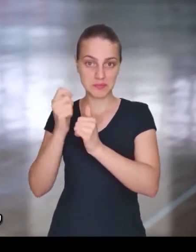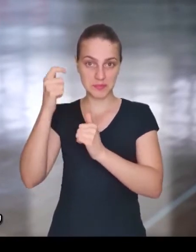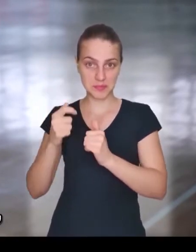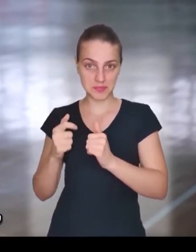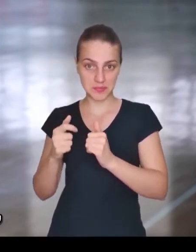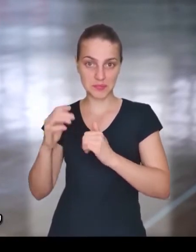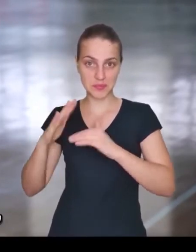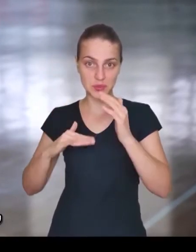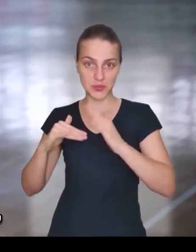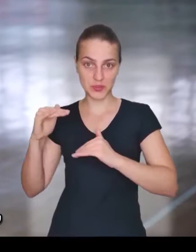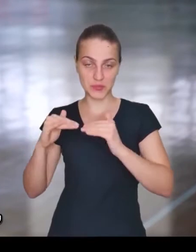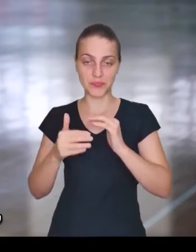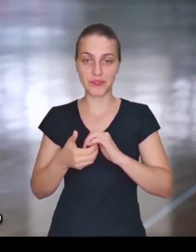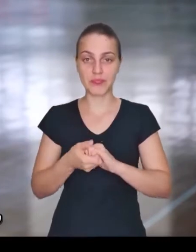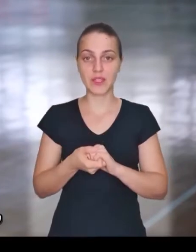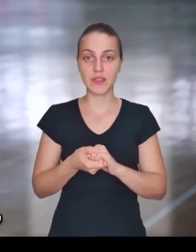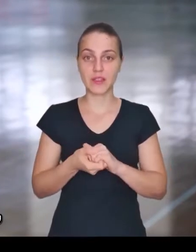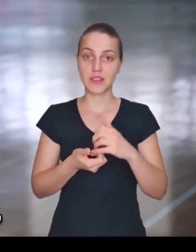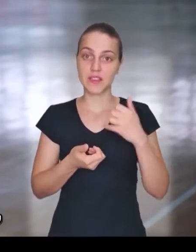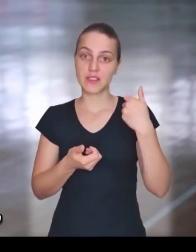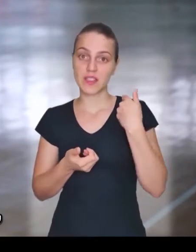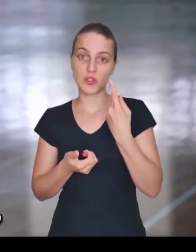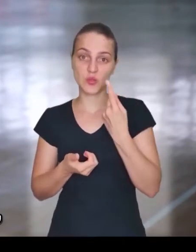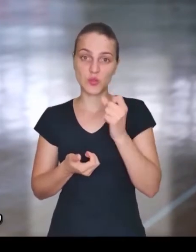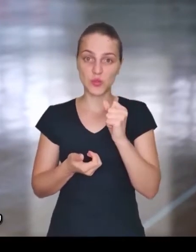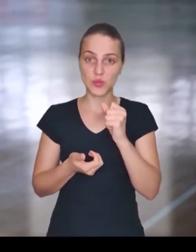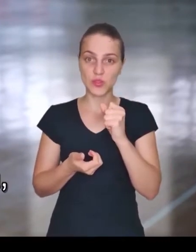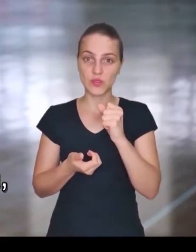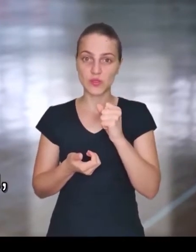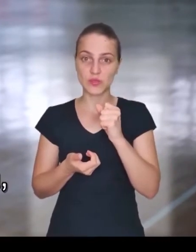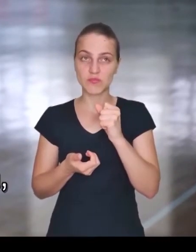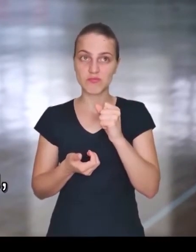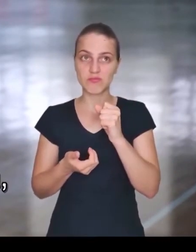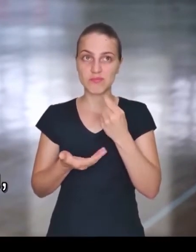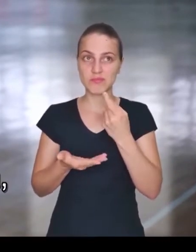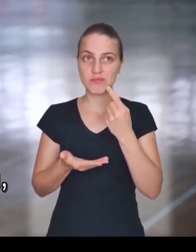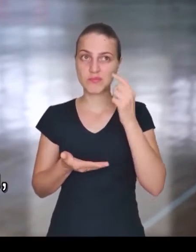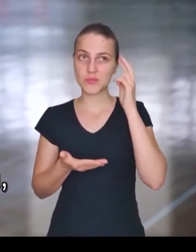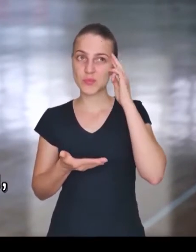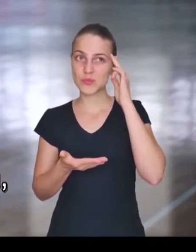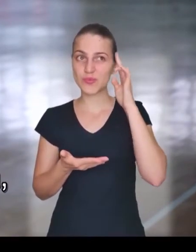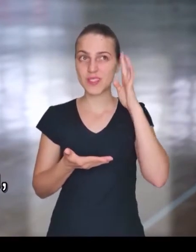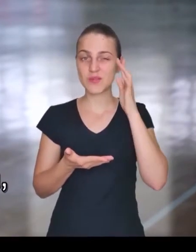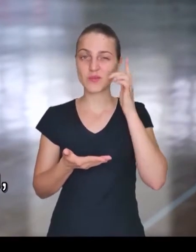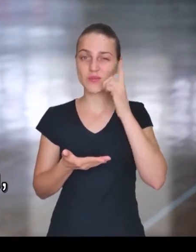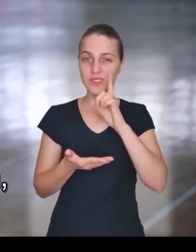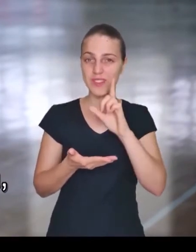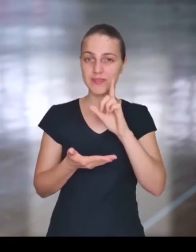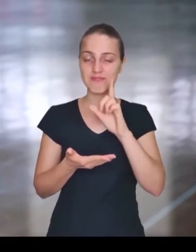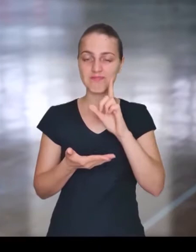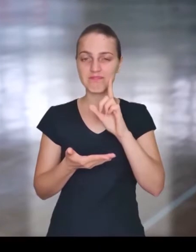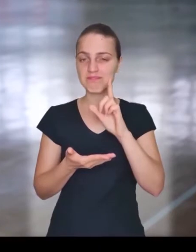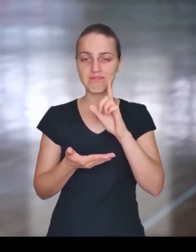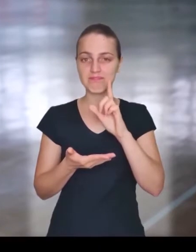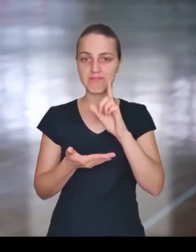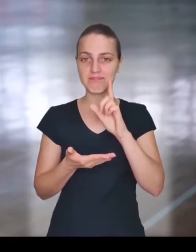mas com 18 anos já não tinha uma perspectiva assim de ser um atleta de ponta, um atleta de seleção de alto rendimento, quando eu levei um